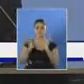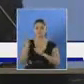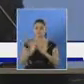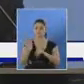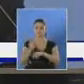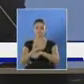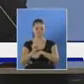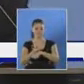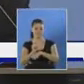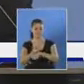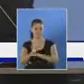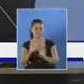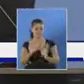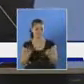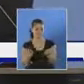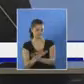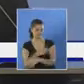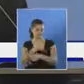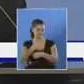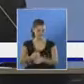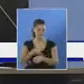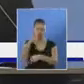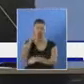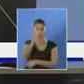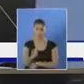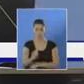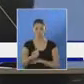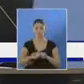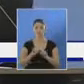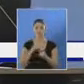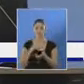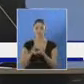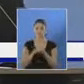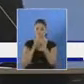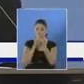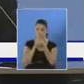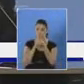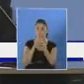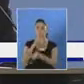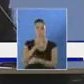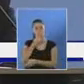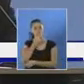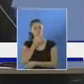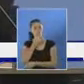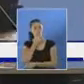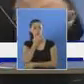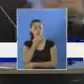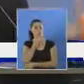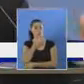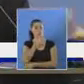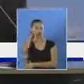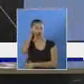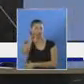gerenciada. Então, quero parabenizar a diretora Miriam pelos